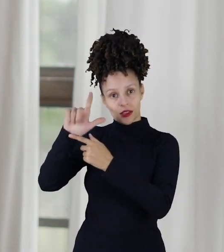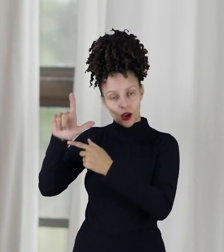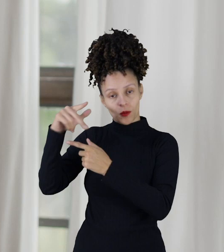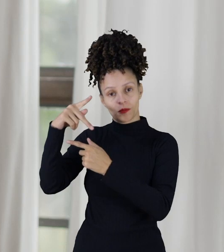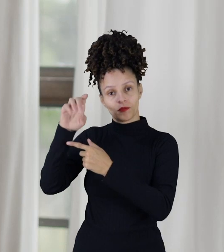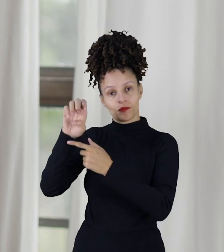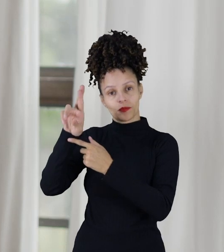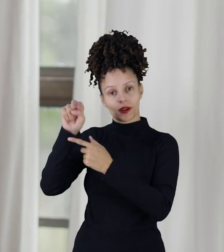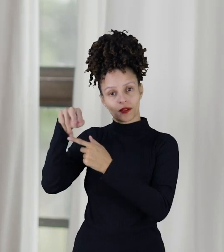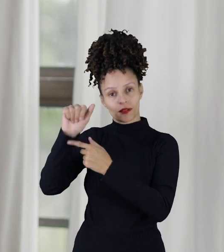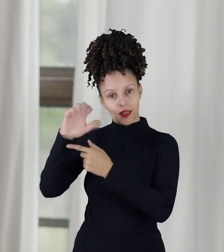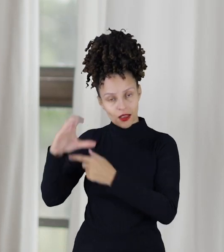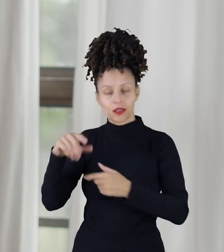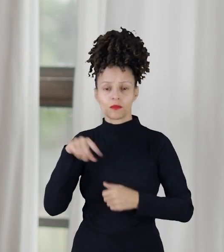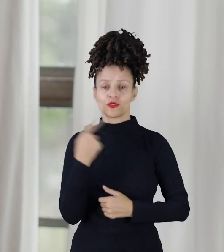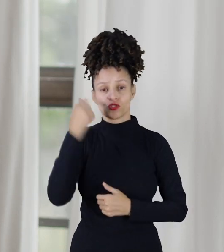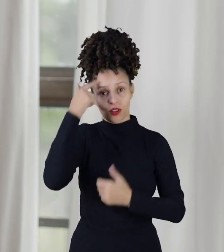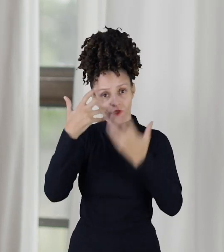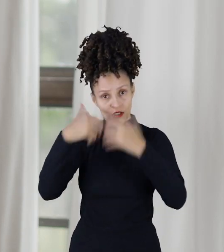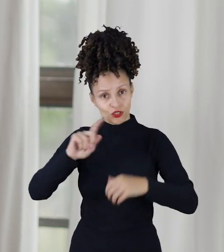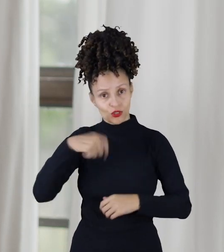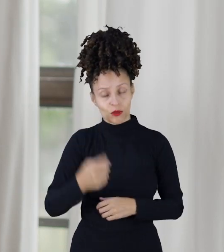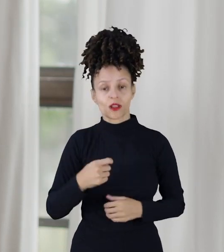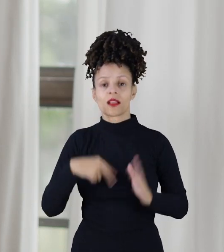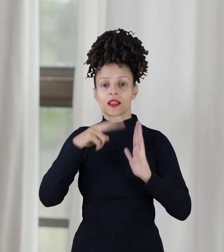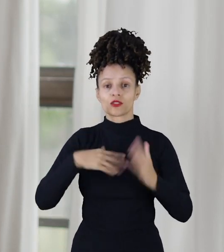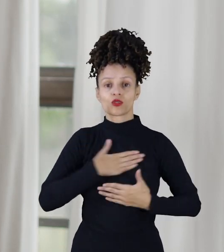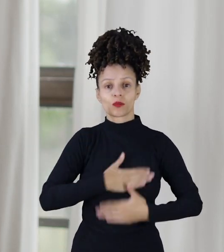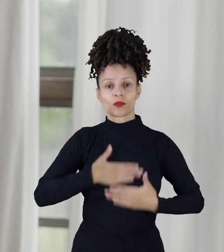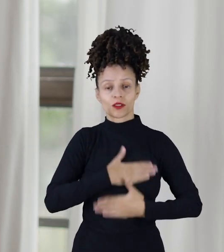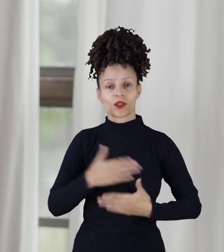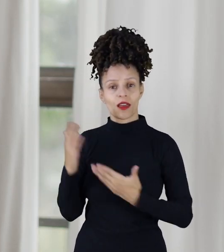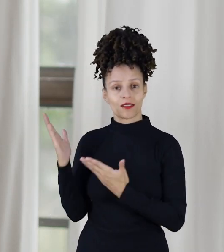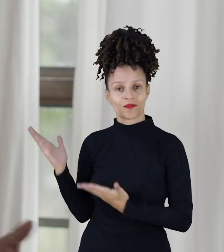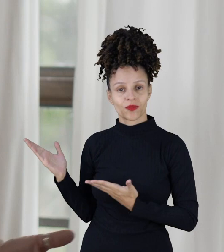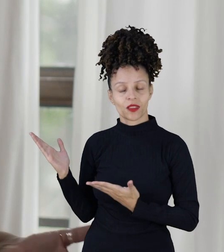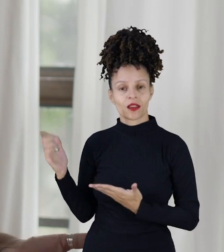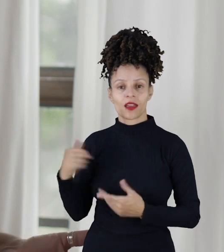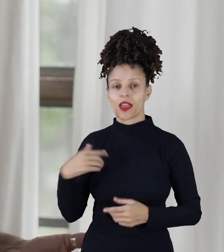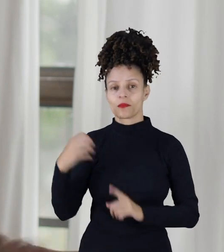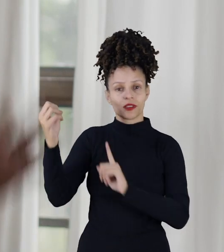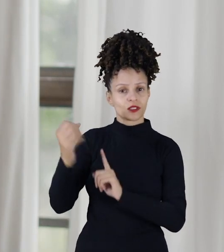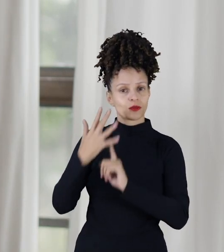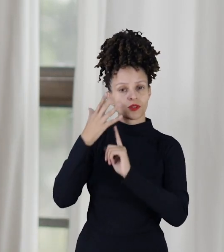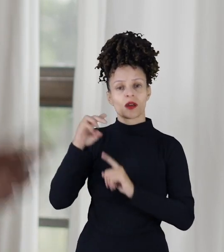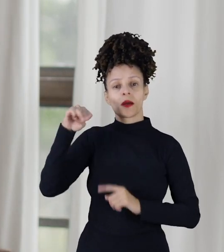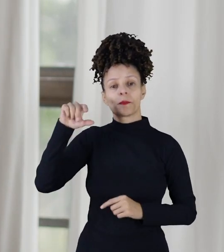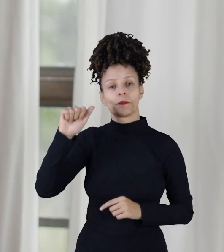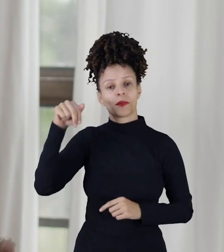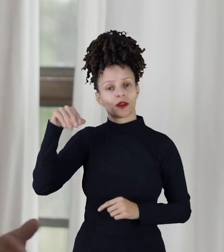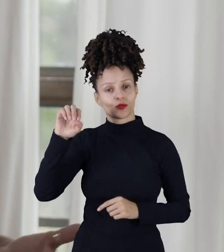Pennac, justamente para a gente refletir sobre isso, né? E para a leitura prazerosa, Bartolomeu Campos Queiroz, que é o meu